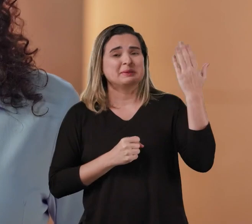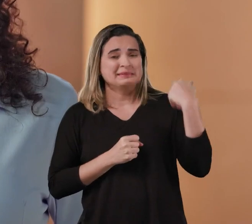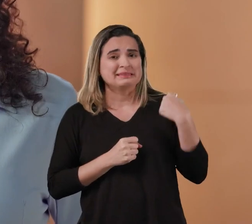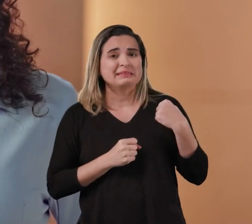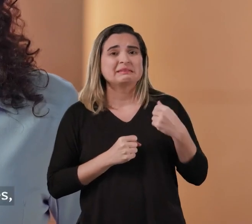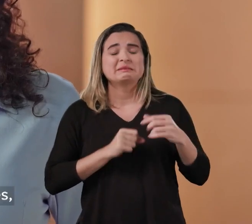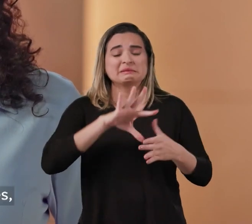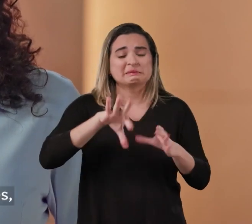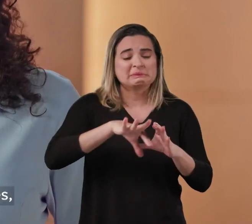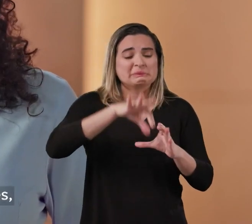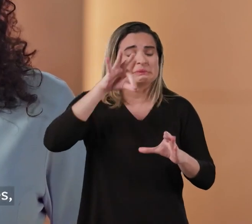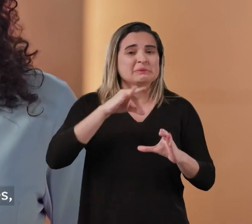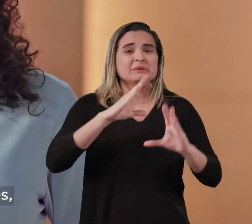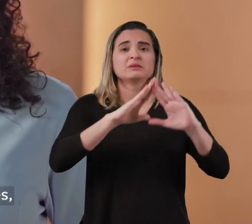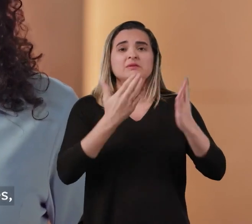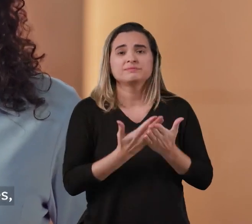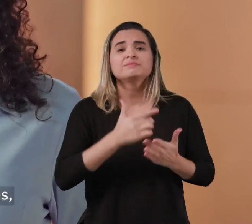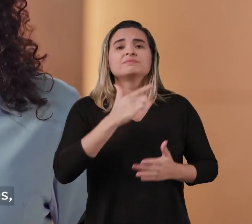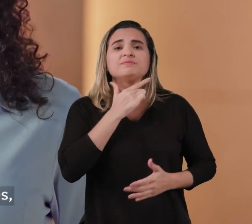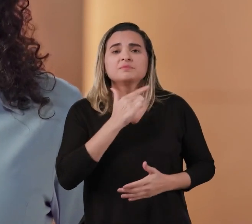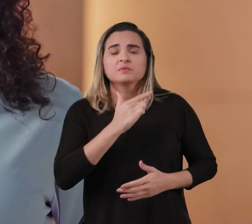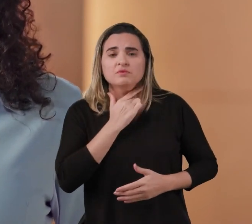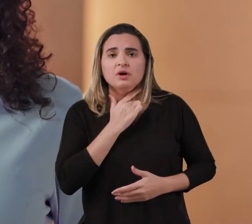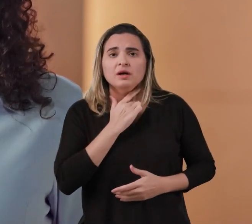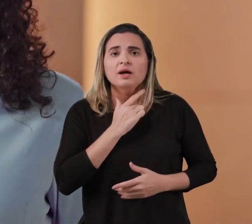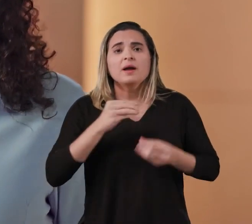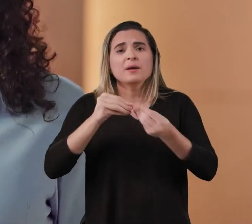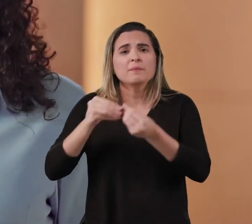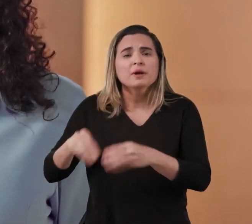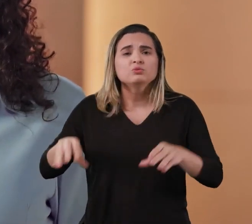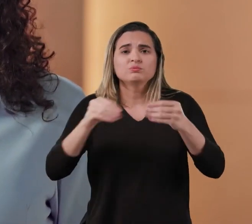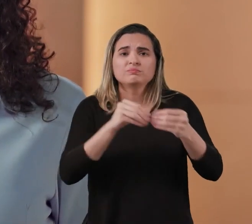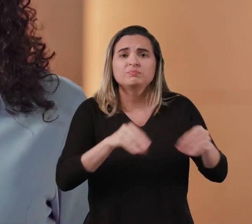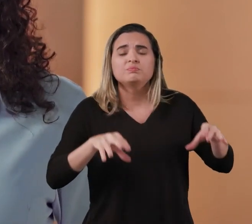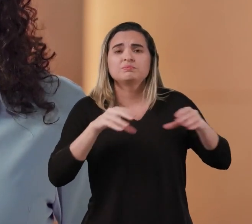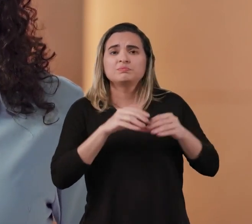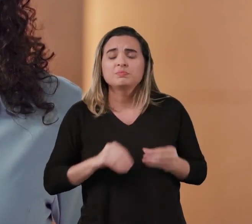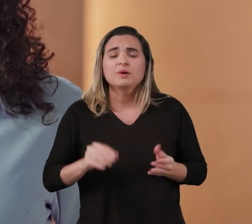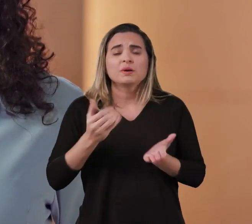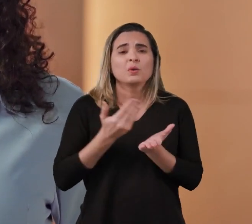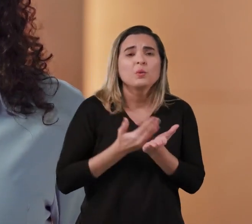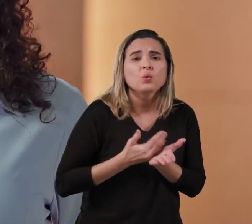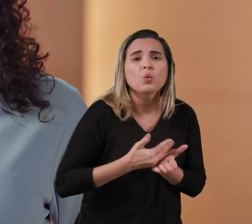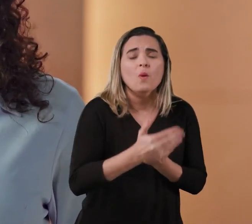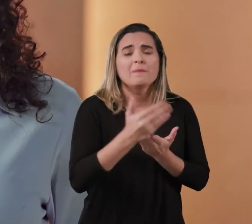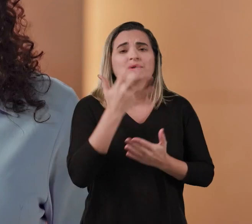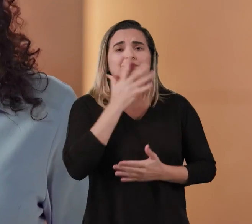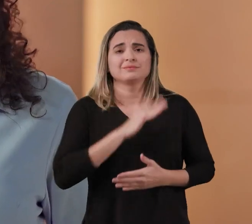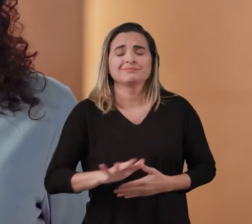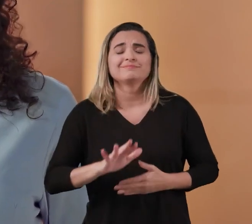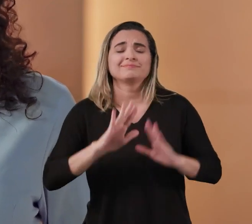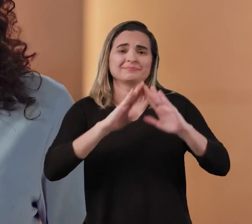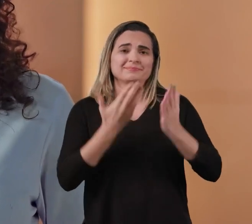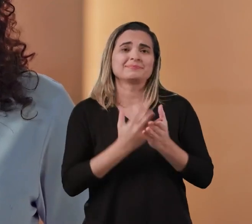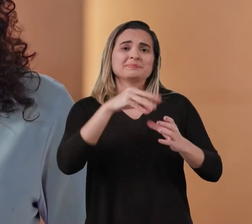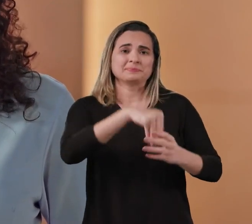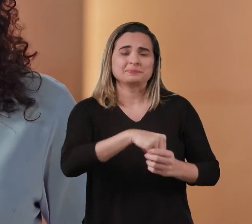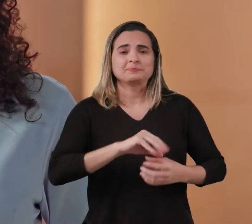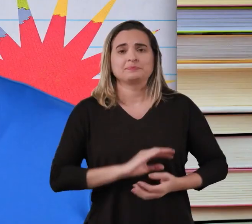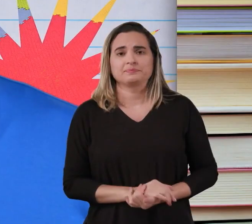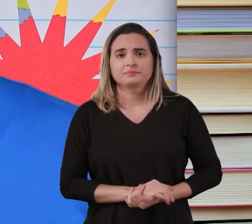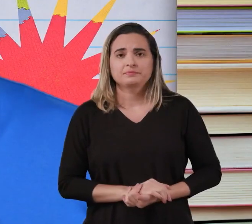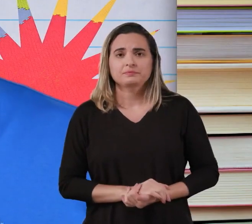a marca do sorteio de vagas nas creches, que afeta diretamente o início da educação escolar das nossas